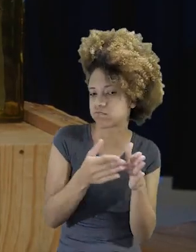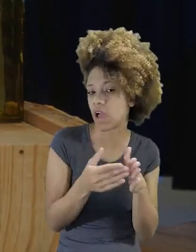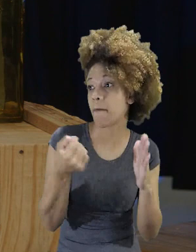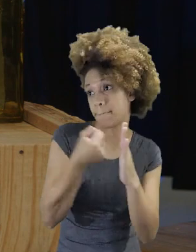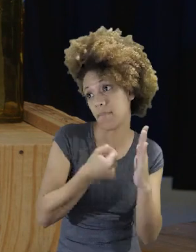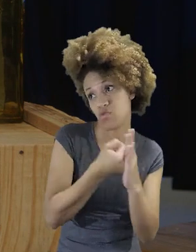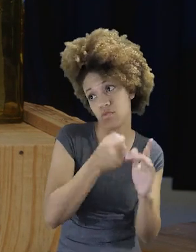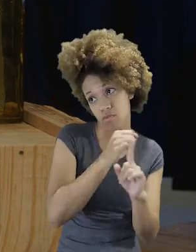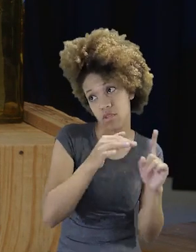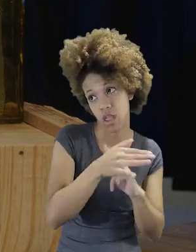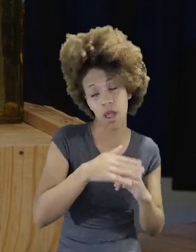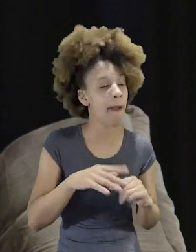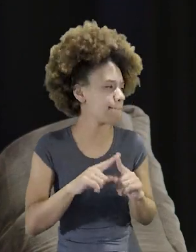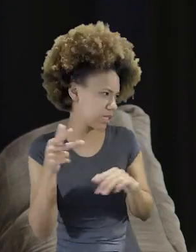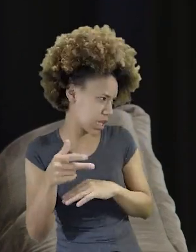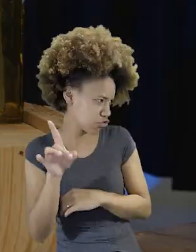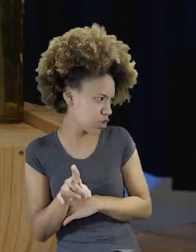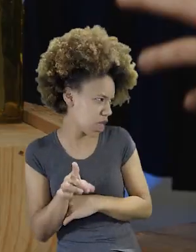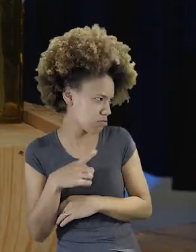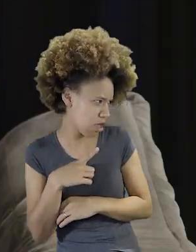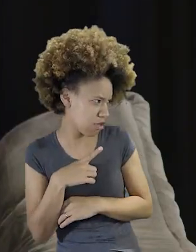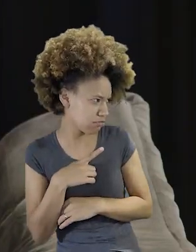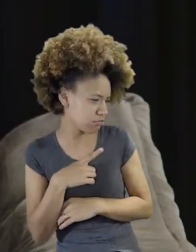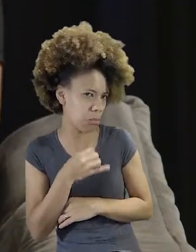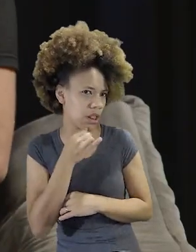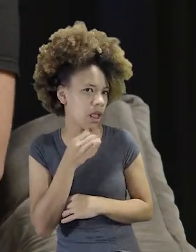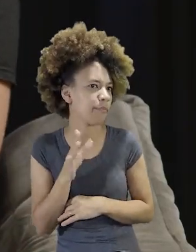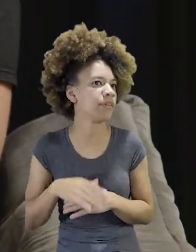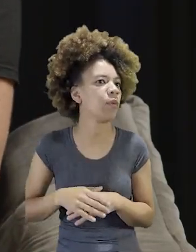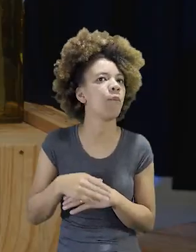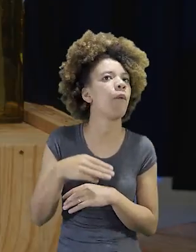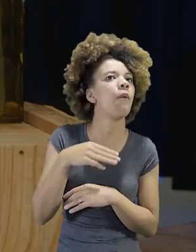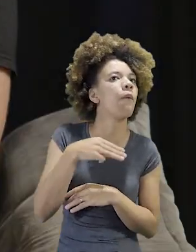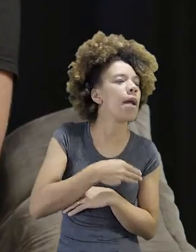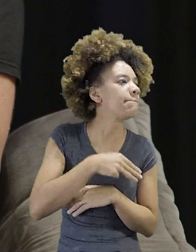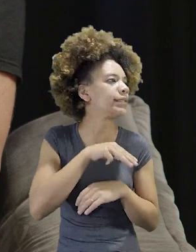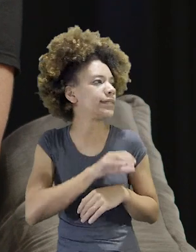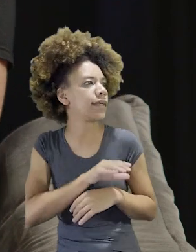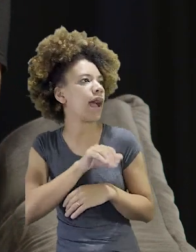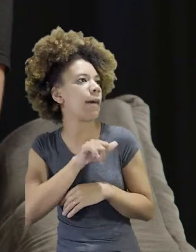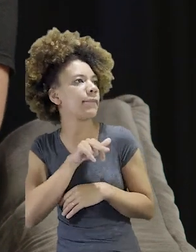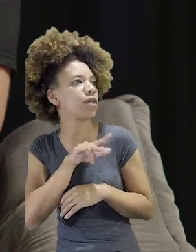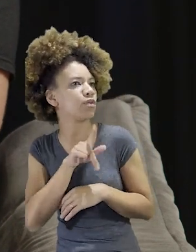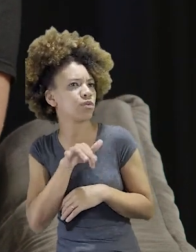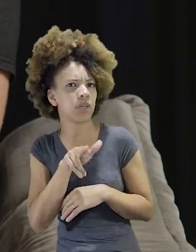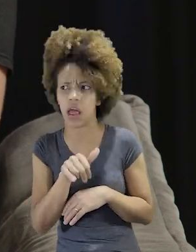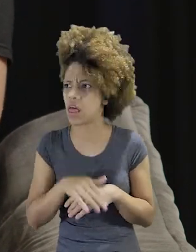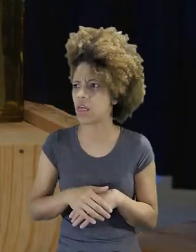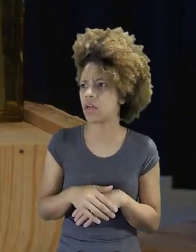pelas pelas lutas sociais claro sempre por causa de direita tem uns caras Mano você tem que ouvir o Mc